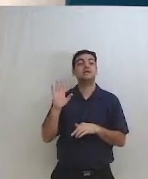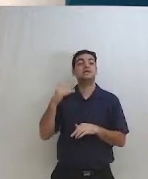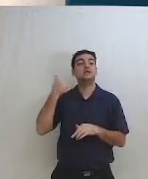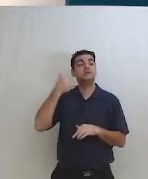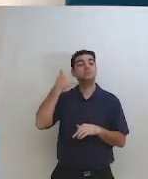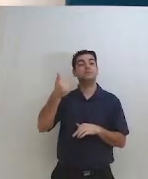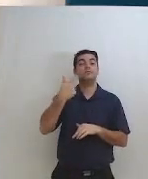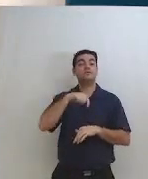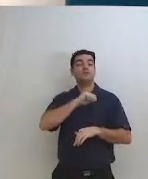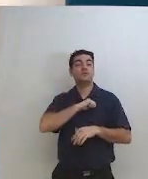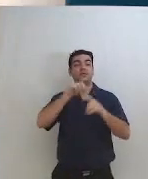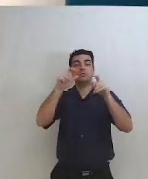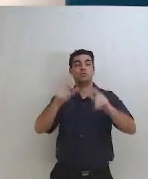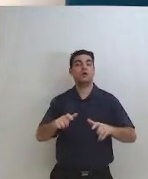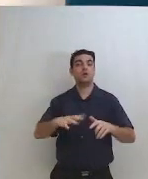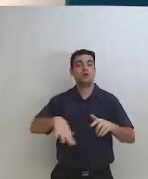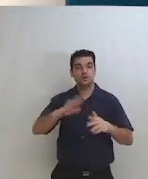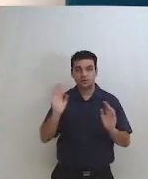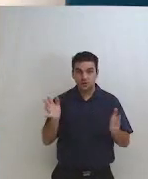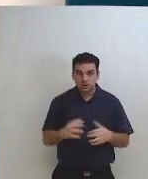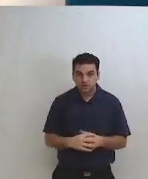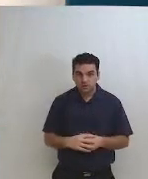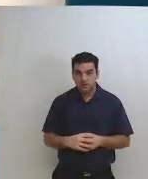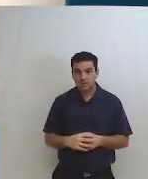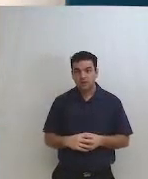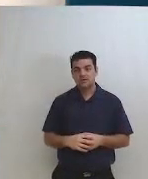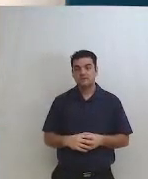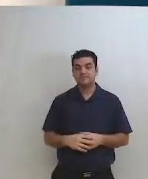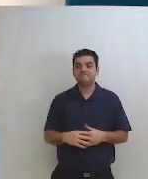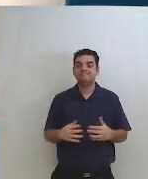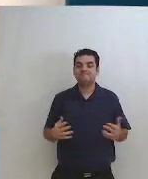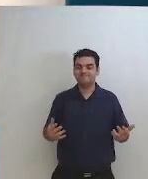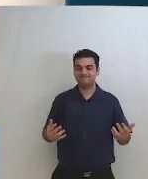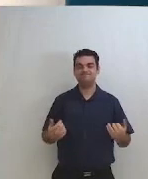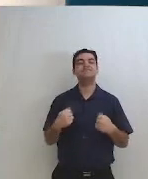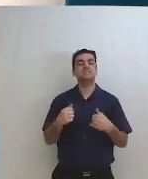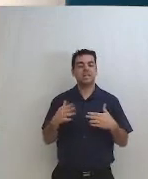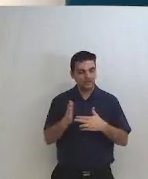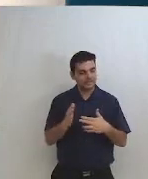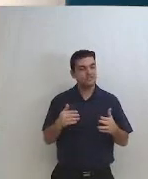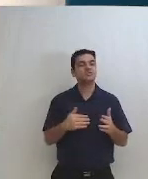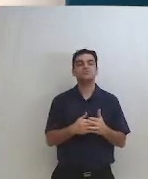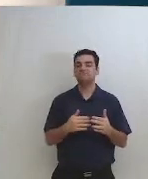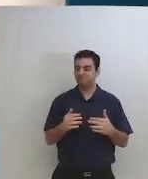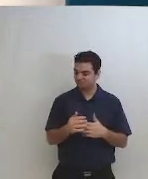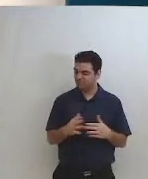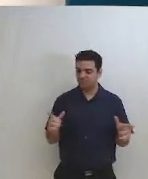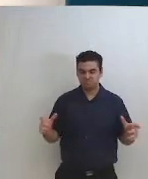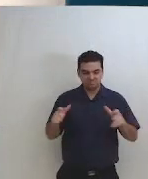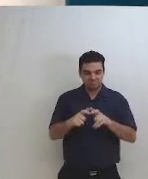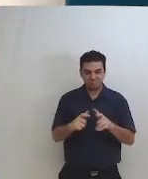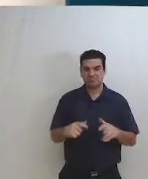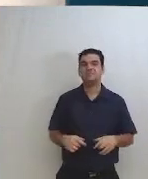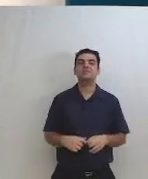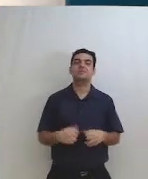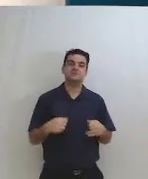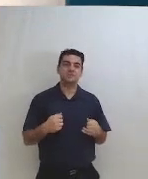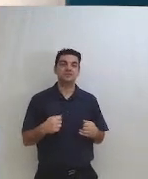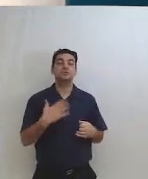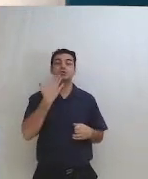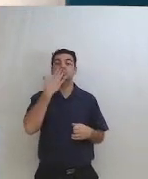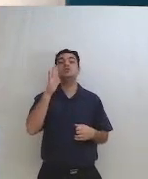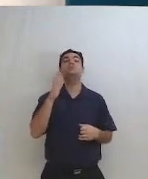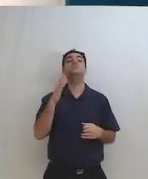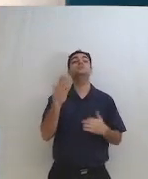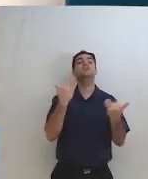local investigado. Assim, é necessário restringir o alcance da requisição, limitando os dados solicitados aos IPs e